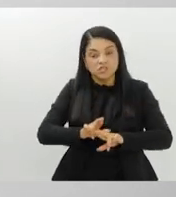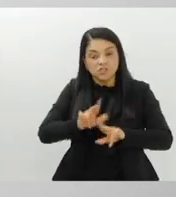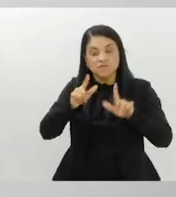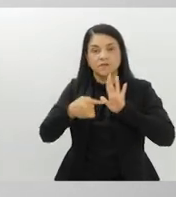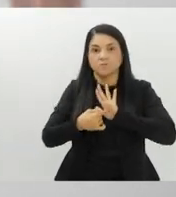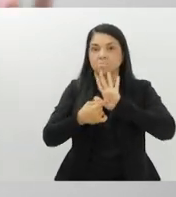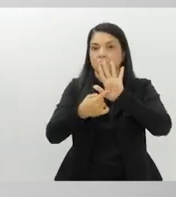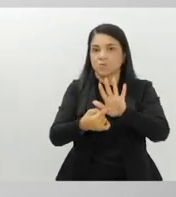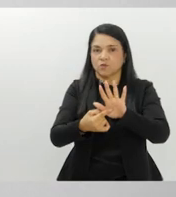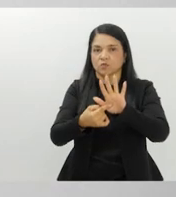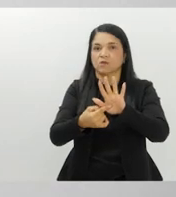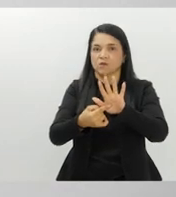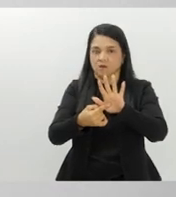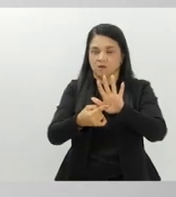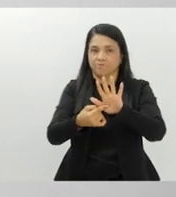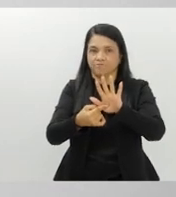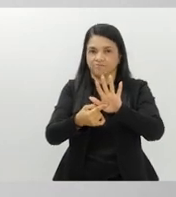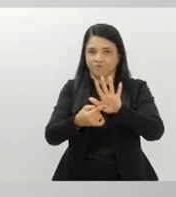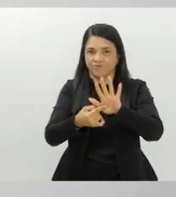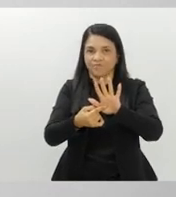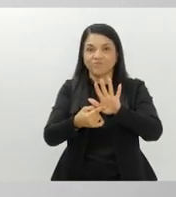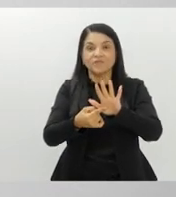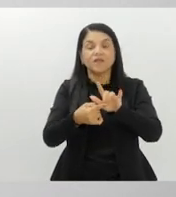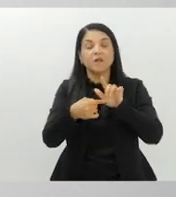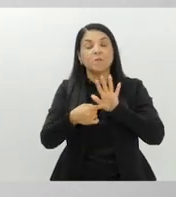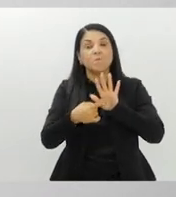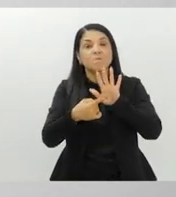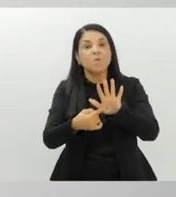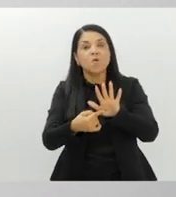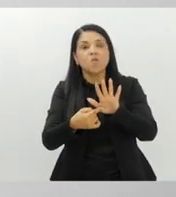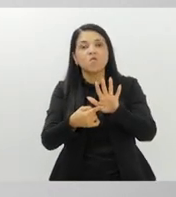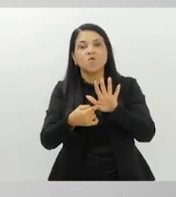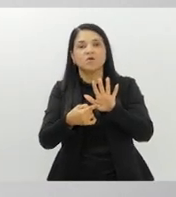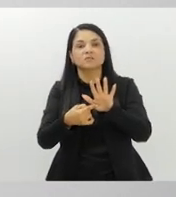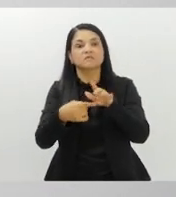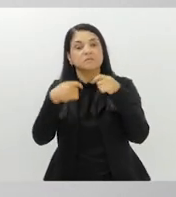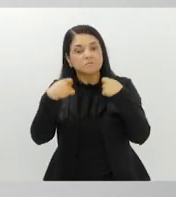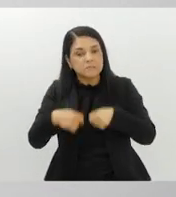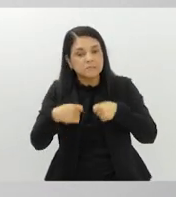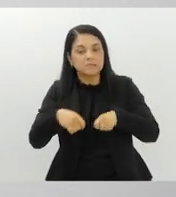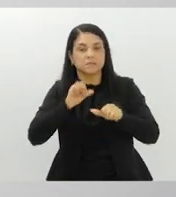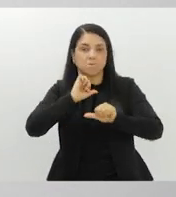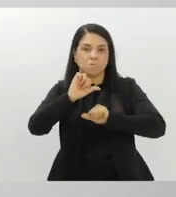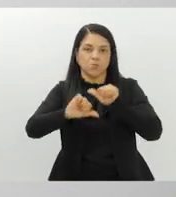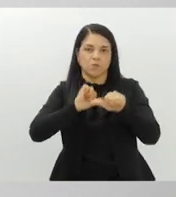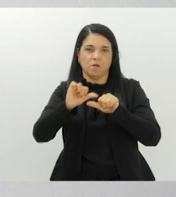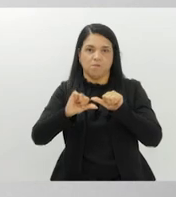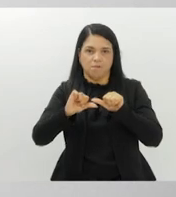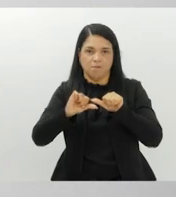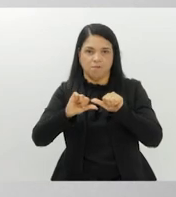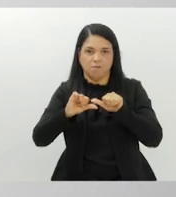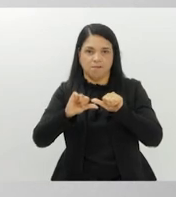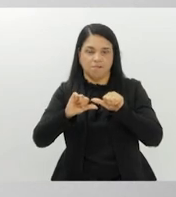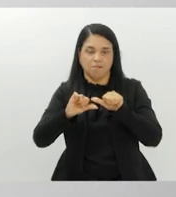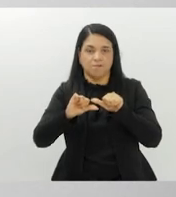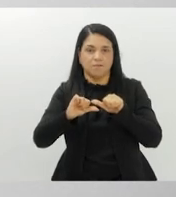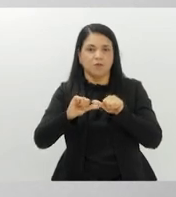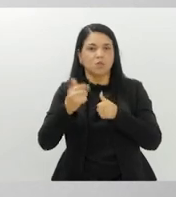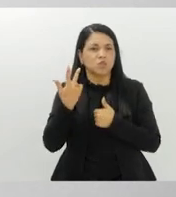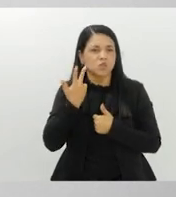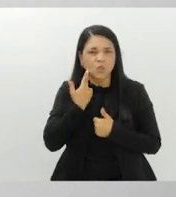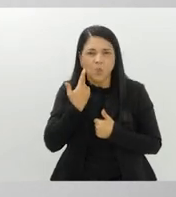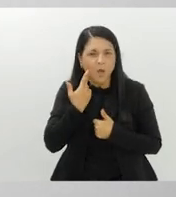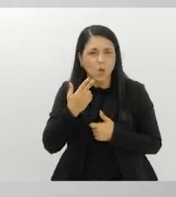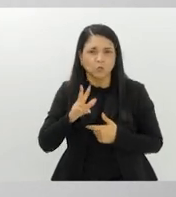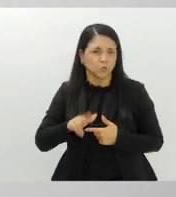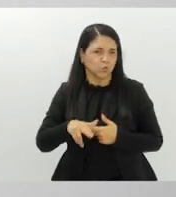diferenças é que geralmente é o que mostram o que precisa ser mudado, né? O que tem nunca vai ser normalizado